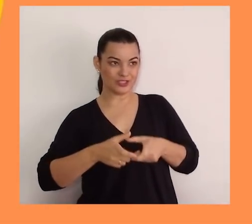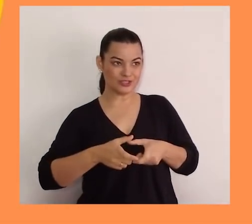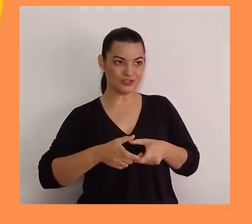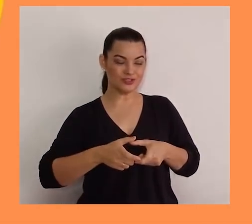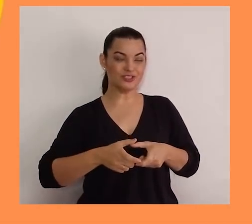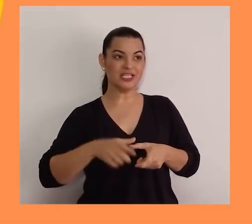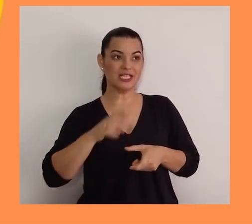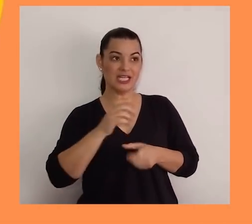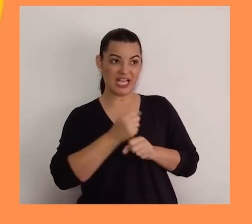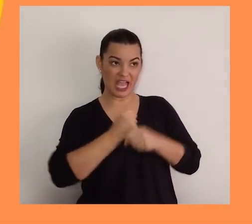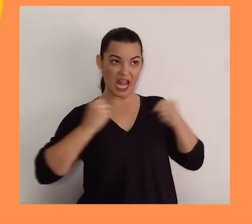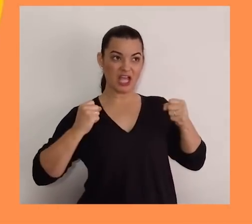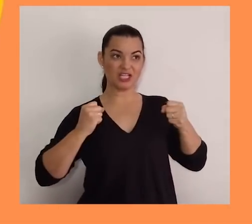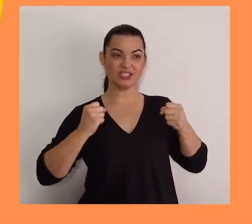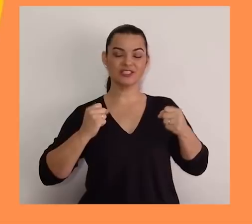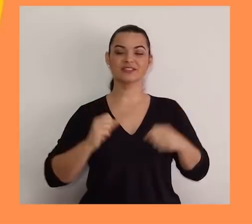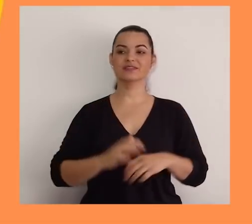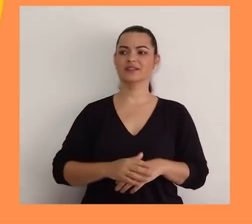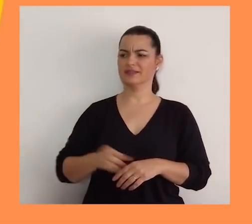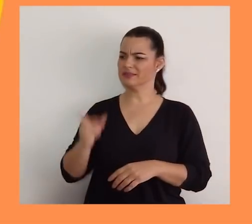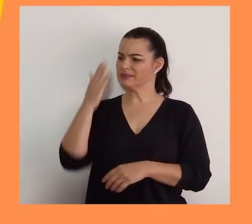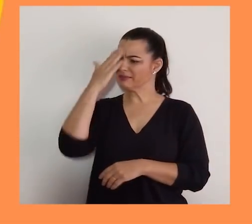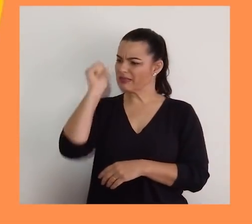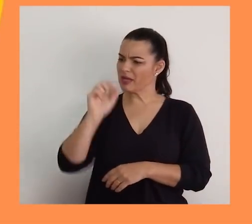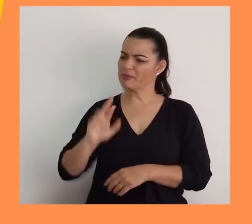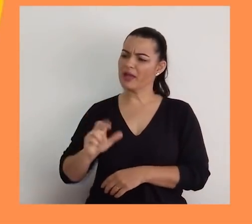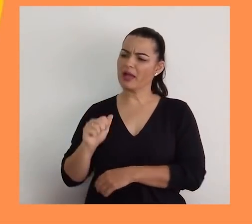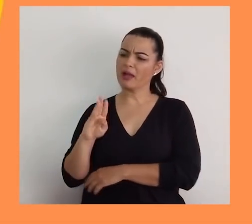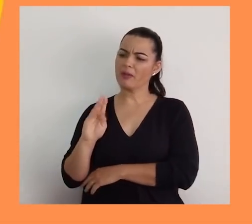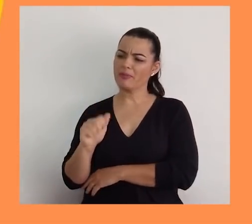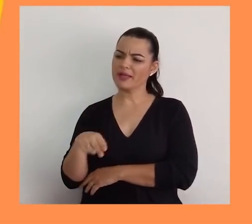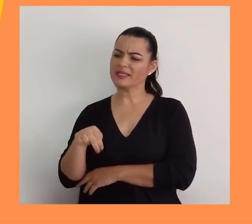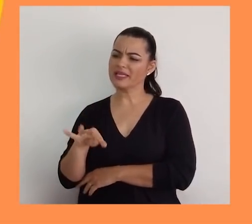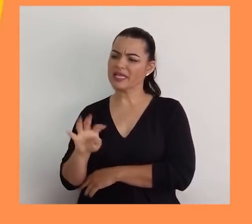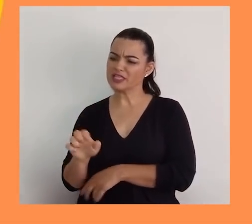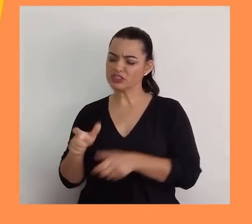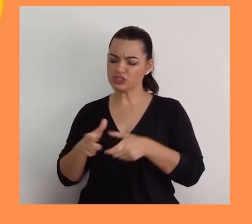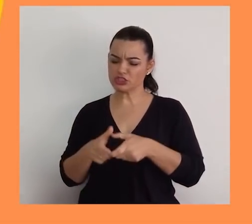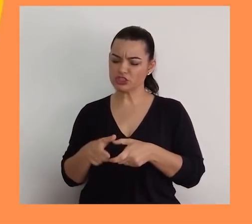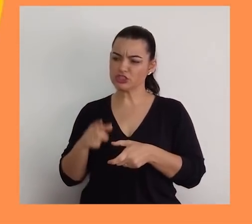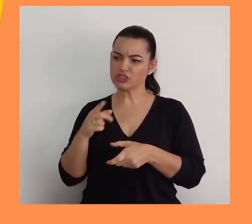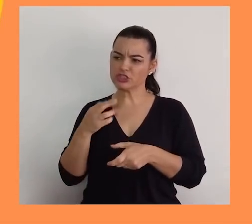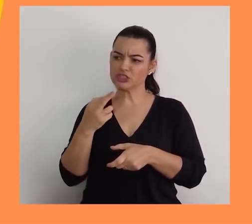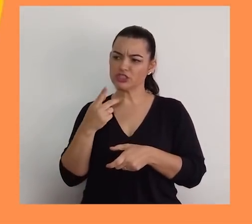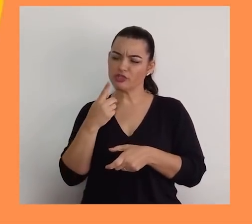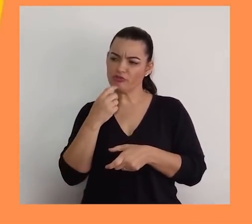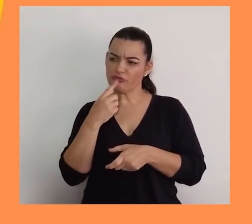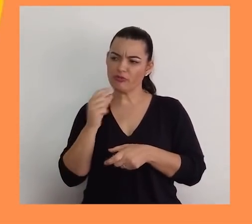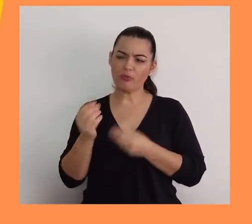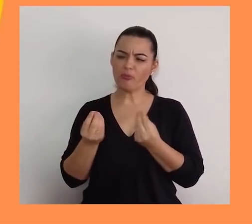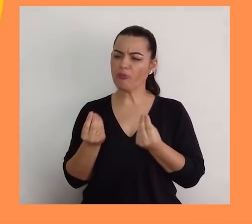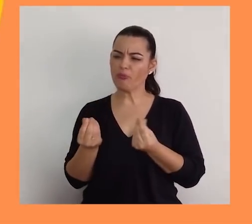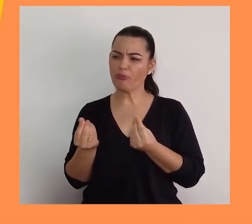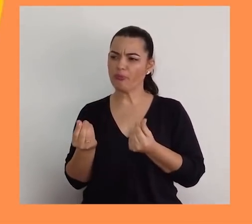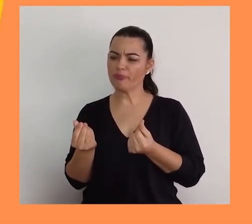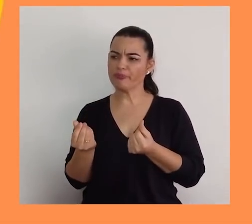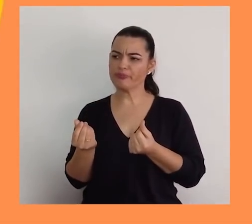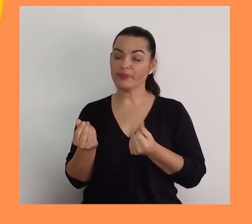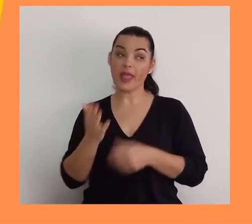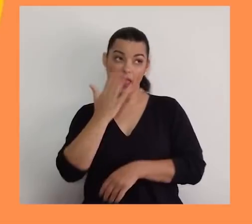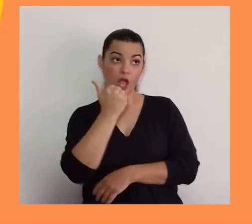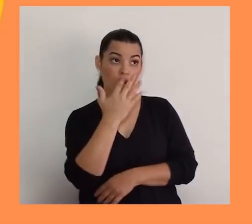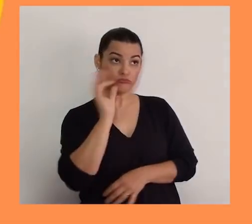Bem-vindos ao nosso podcast de leitura. Eu sou a Camila. E Felipe. Quantos anos você